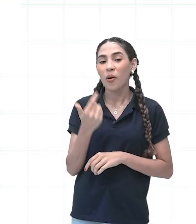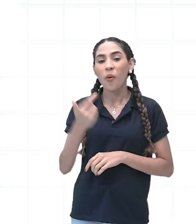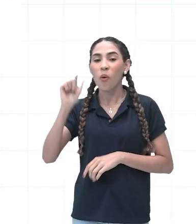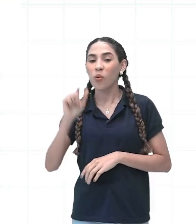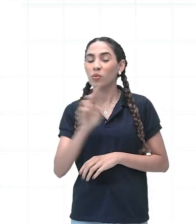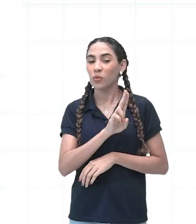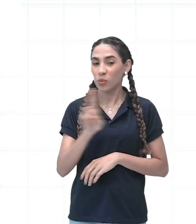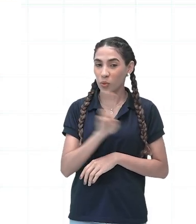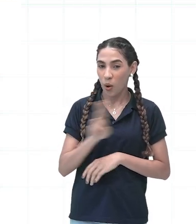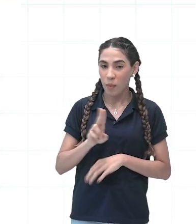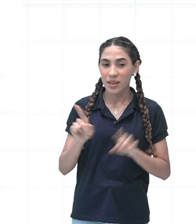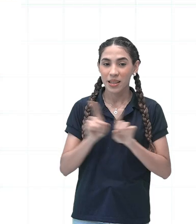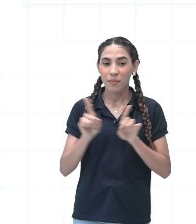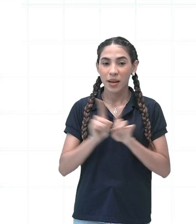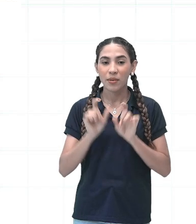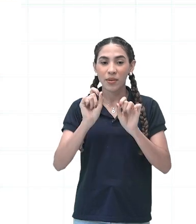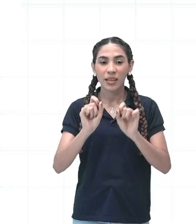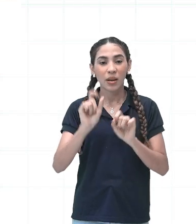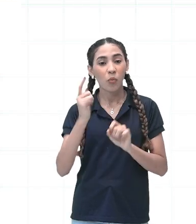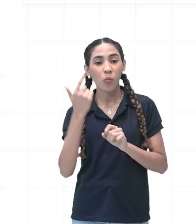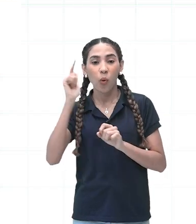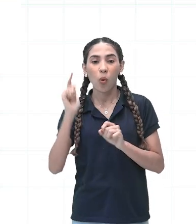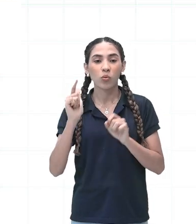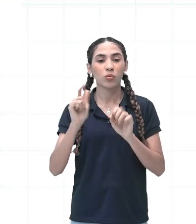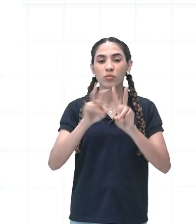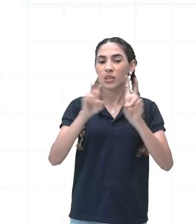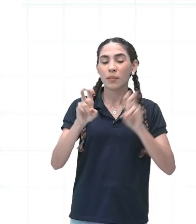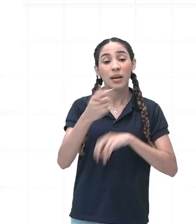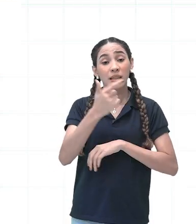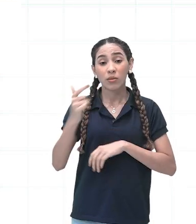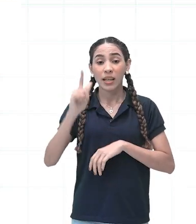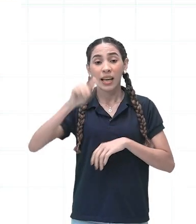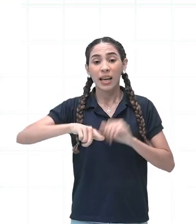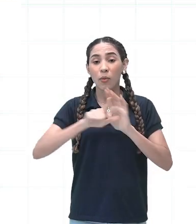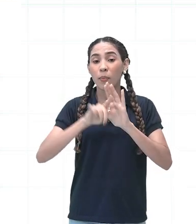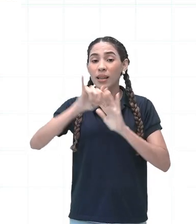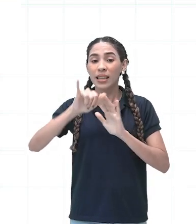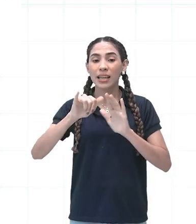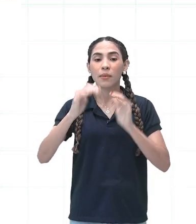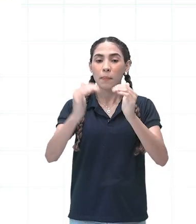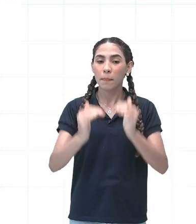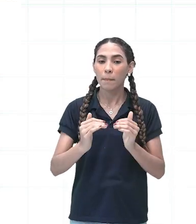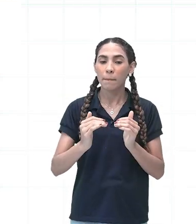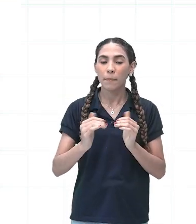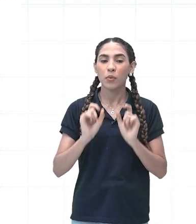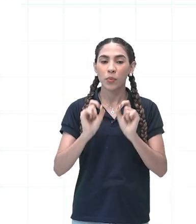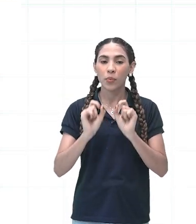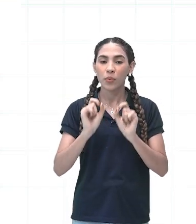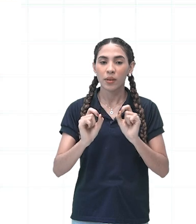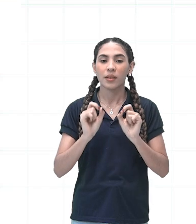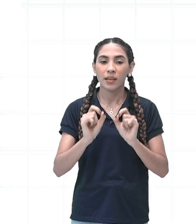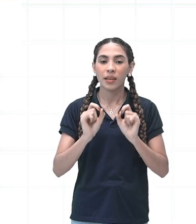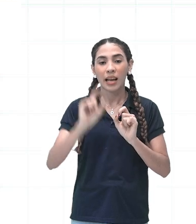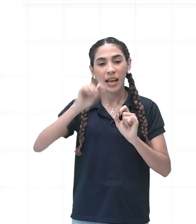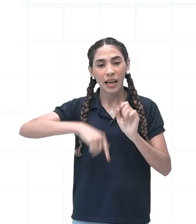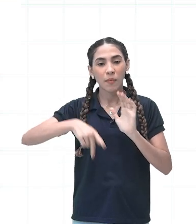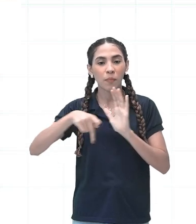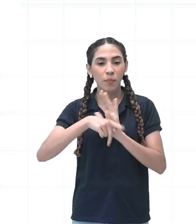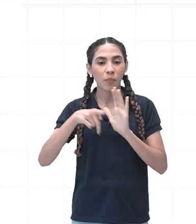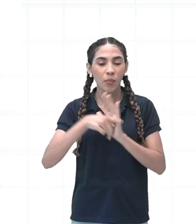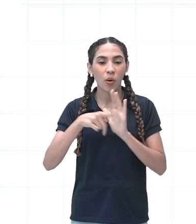outro nome aí, né? Um subtítulozinho. Ela é uma dessas leis que fazem parte